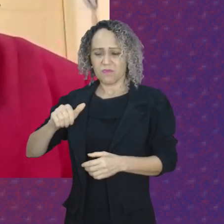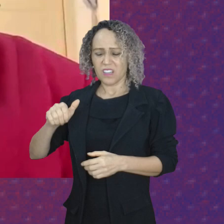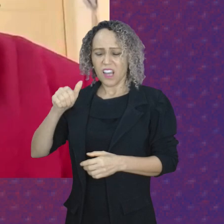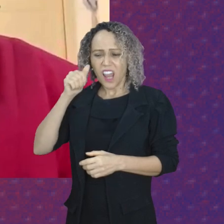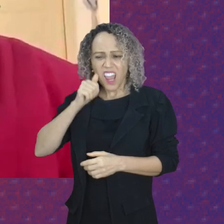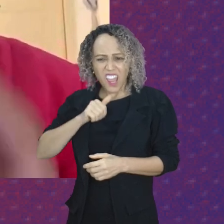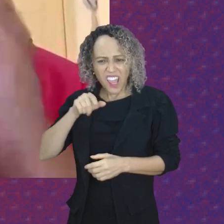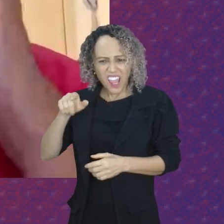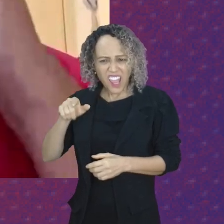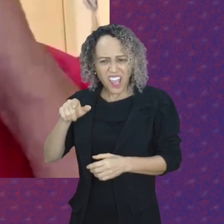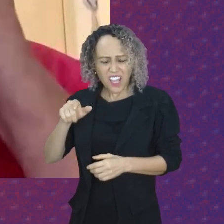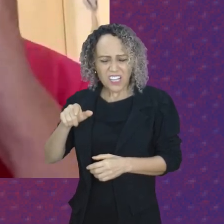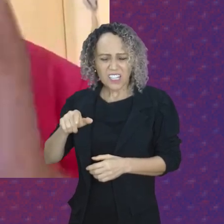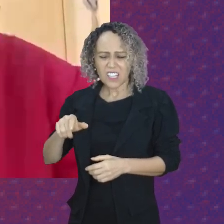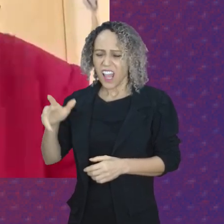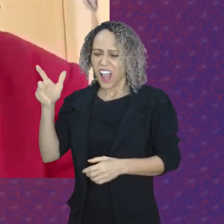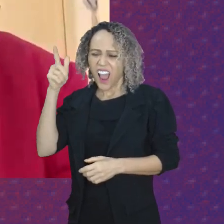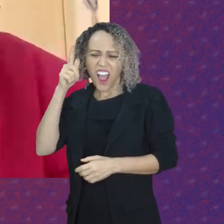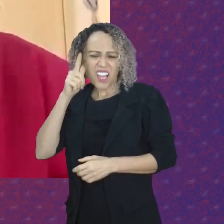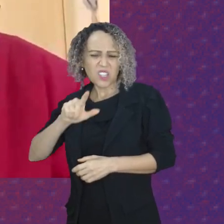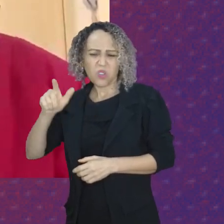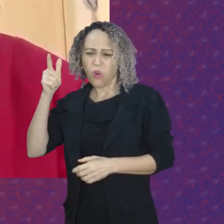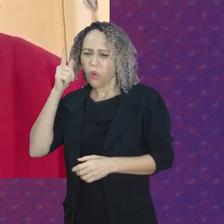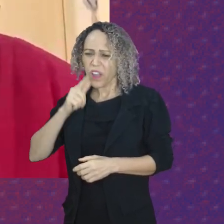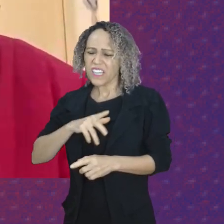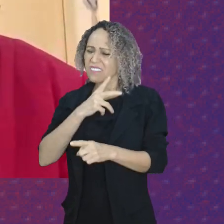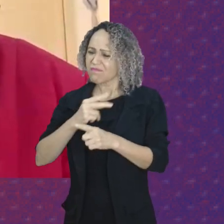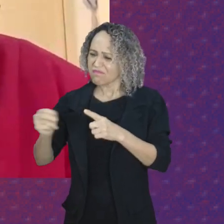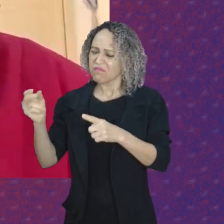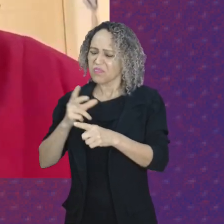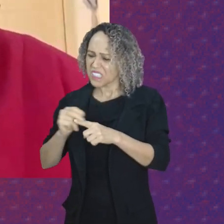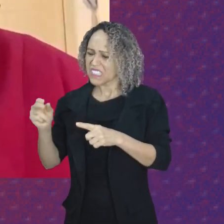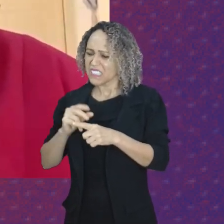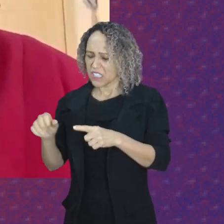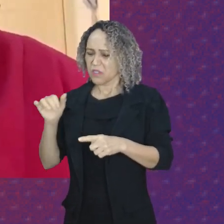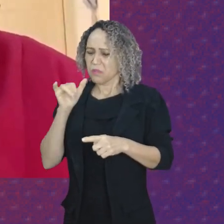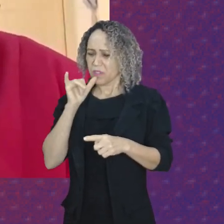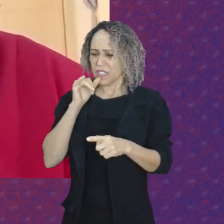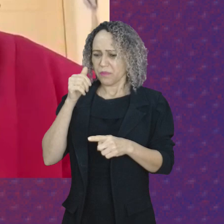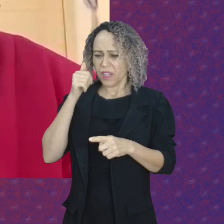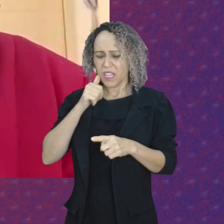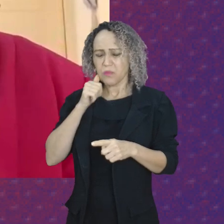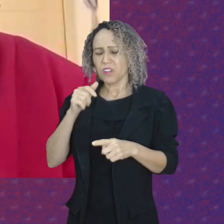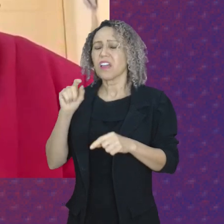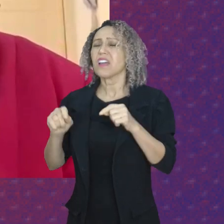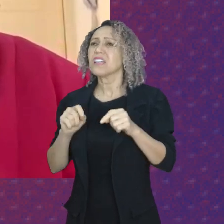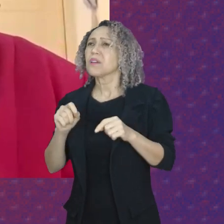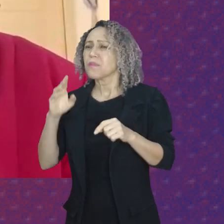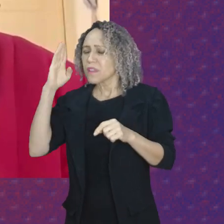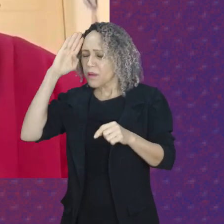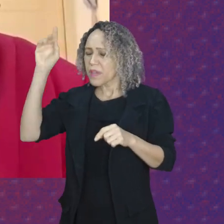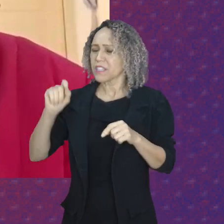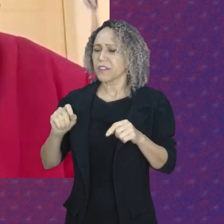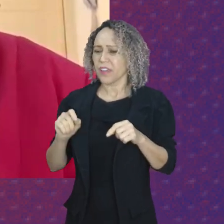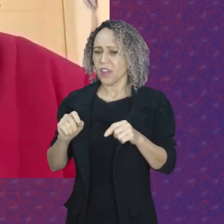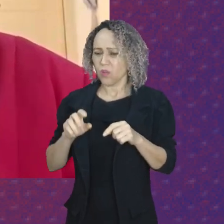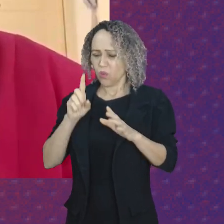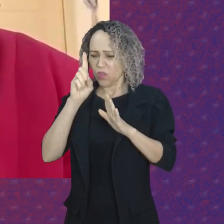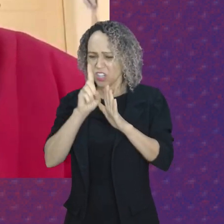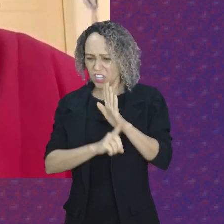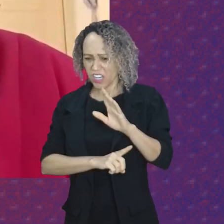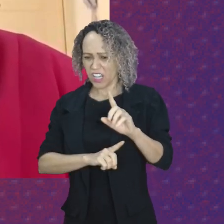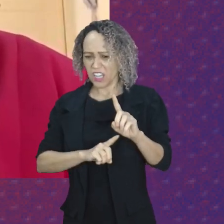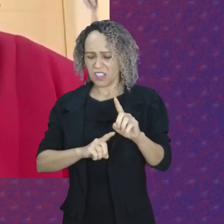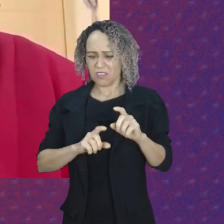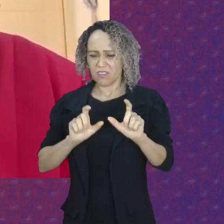gênero, notadamente acerca dos direitos sexuais e reprodutivos, com a descaracterização da Secretaria dos Direitos da